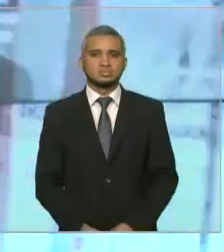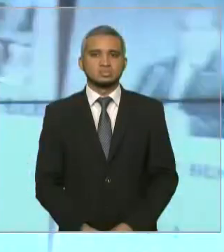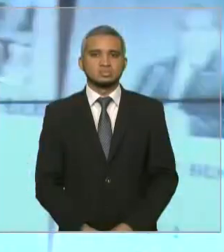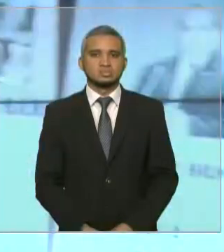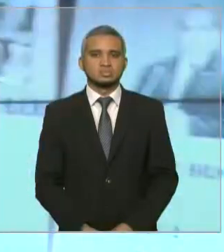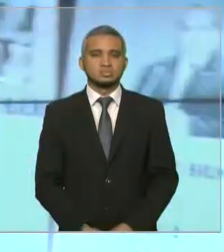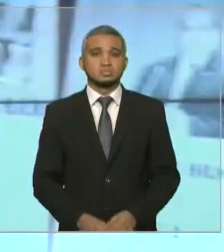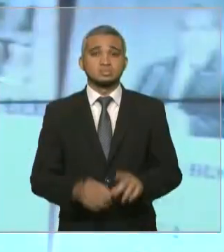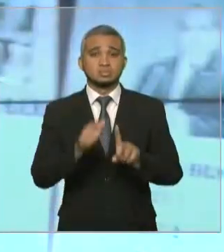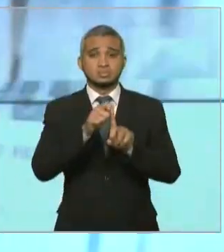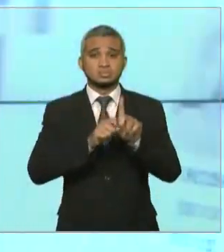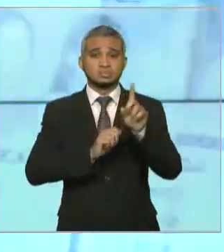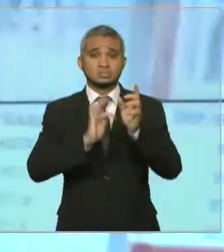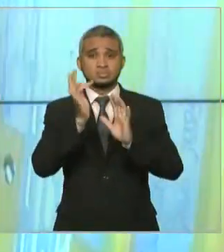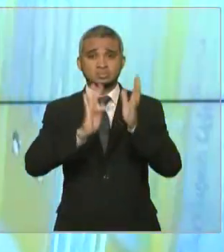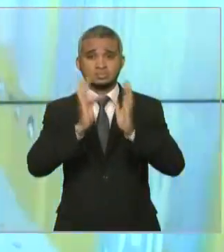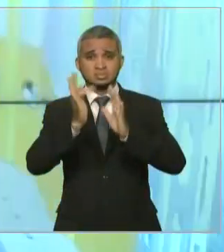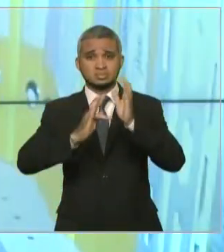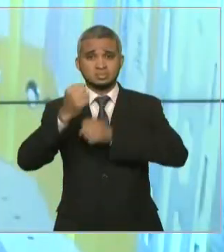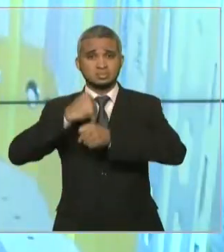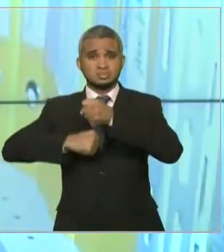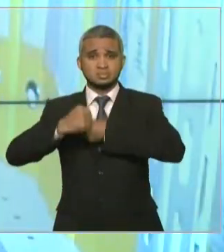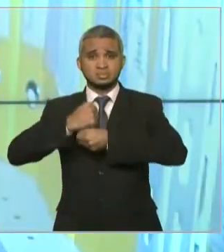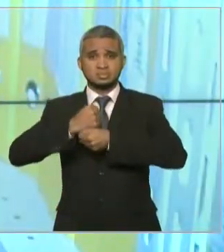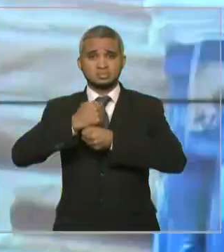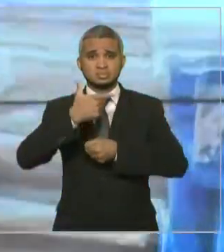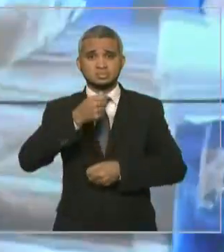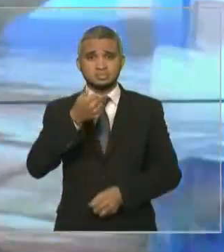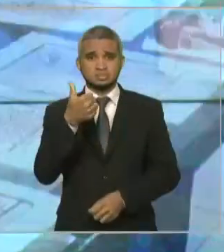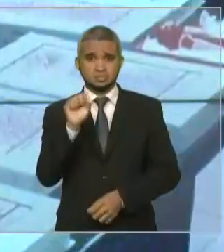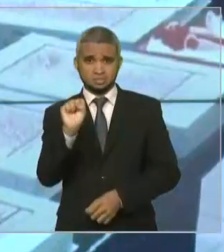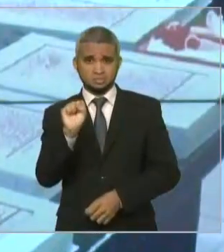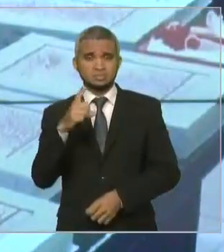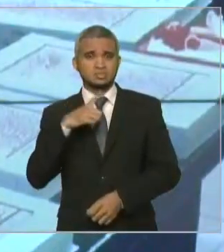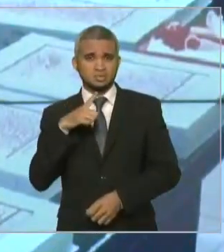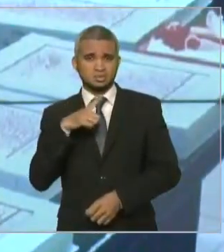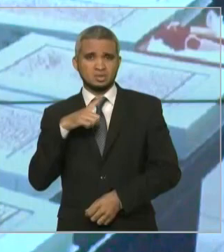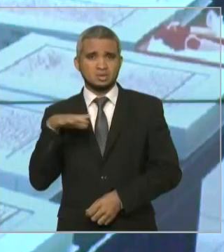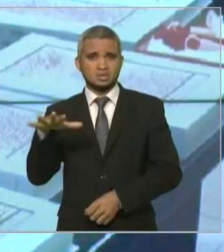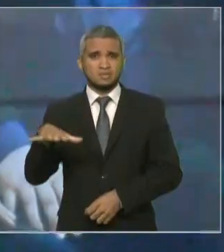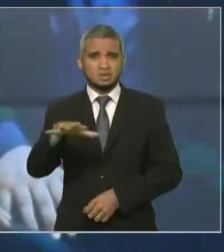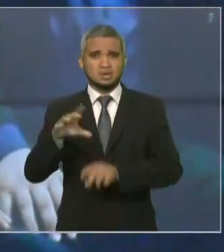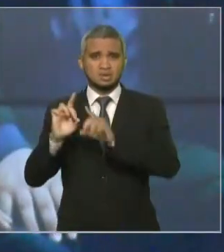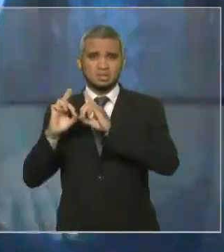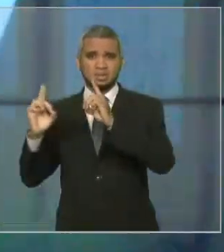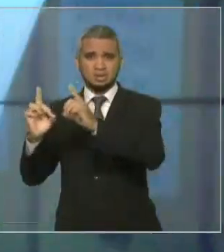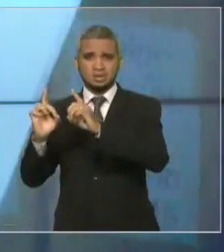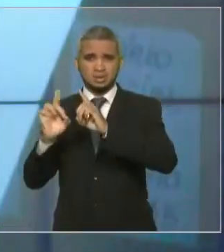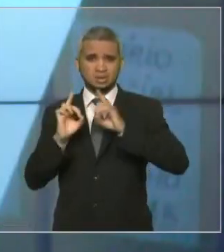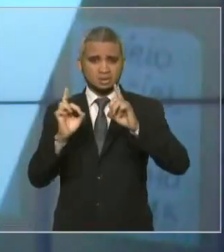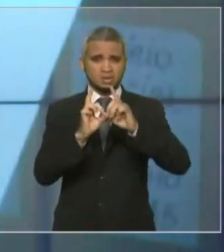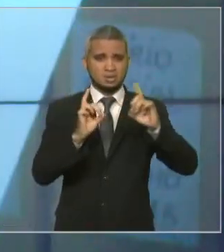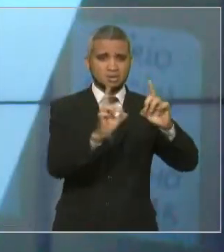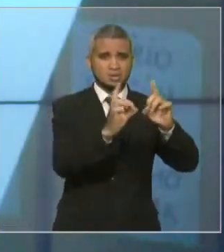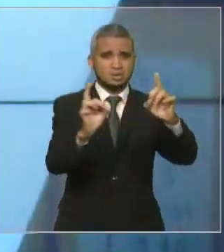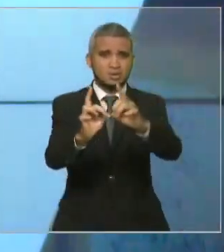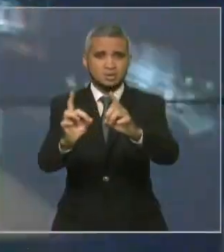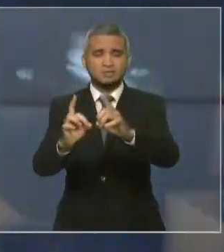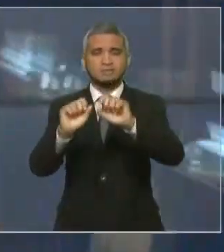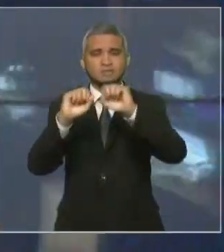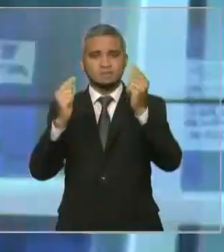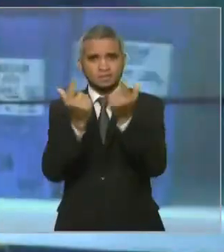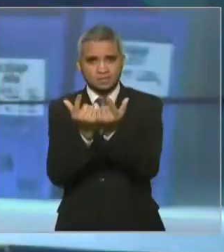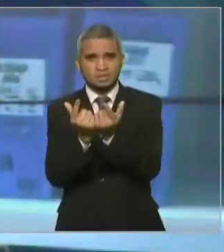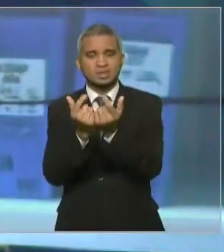Desde fevereiro de 2018, vários departamentos da Assembleia contribuíram para o serviço de catalogação